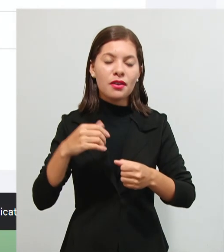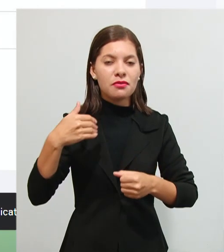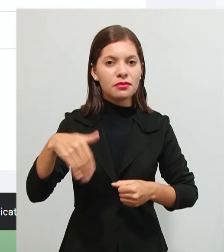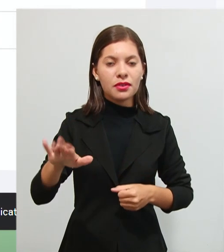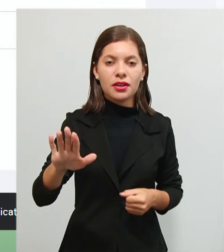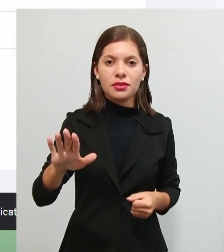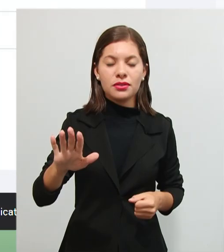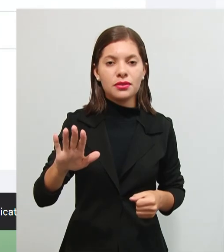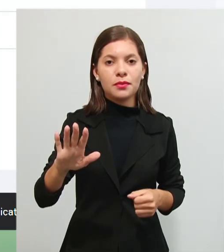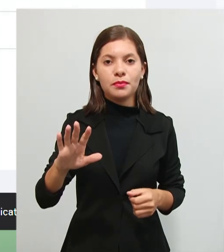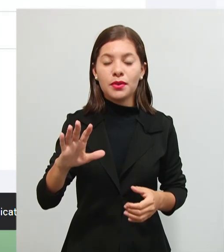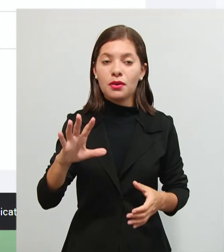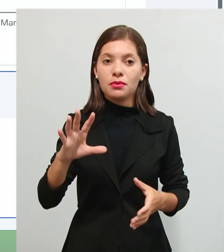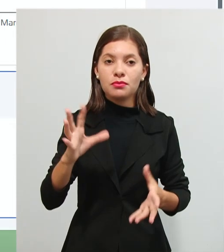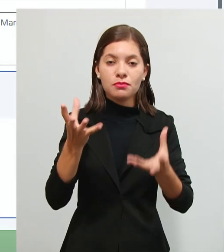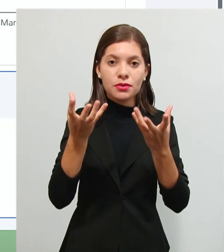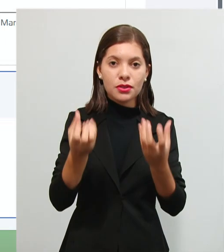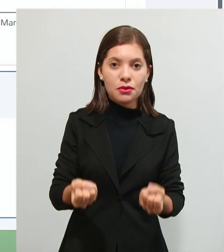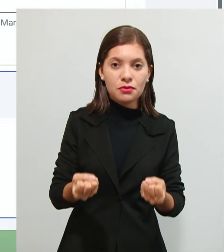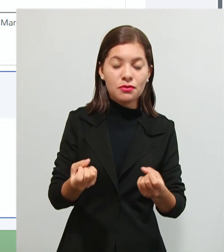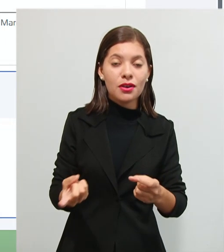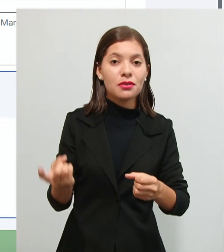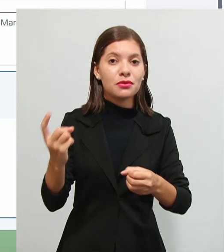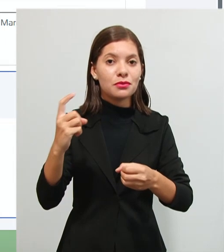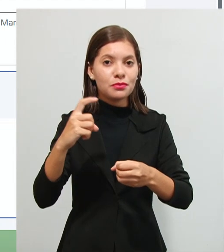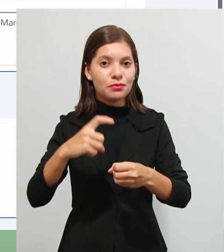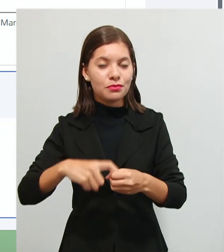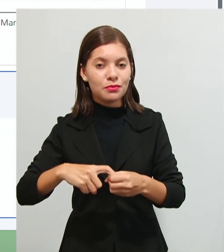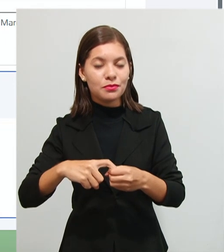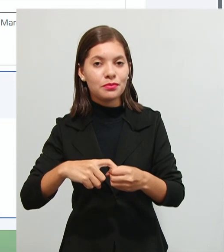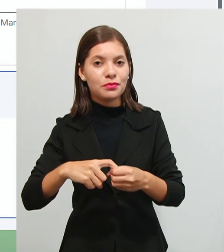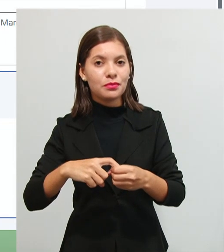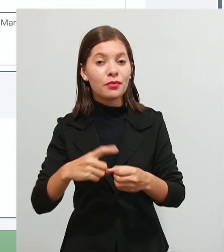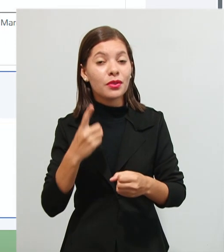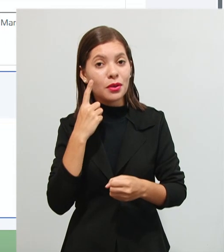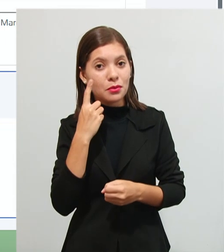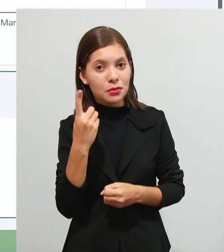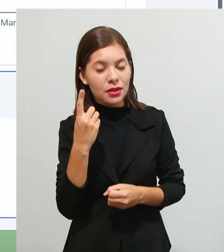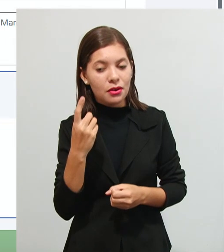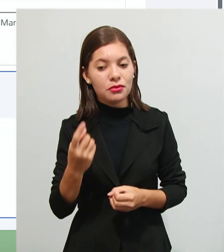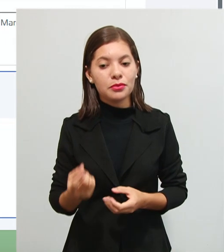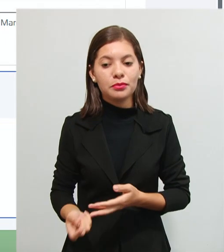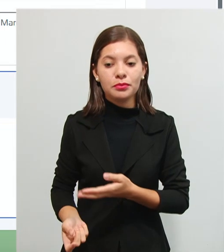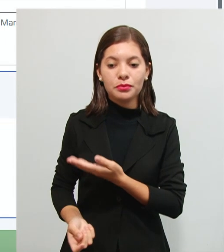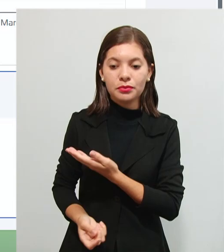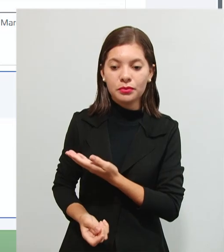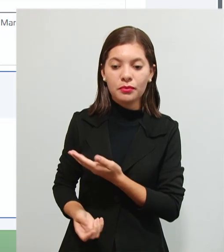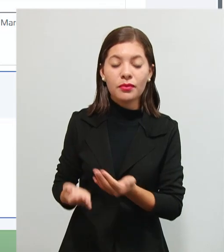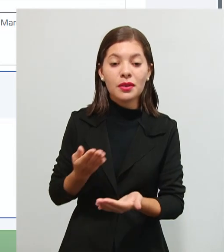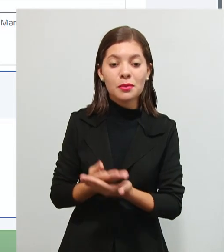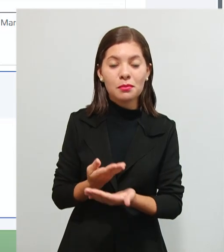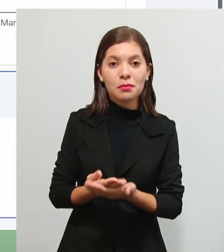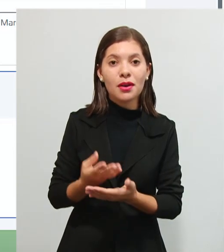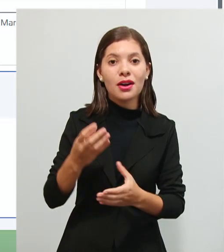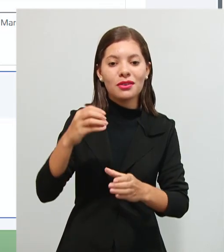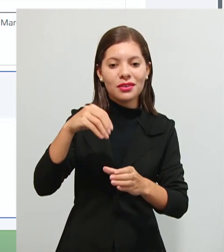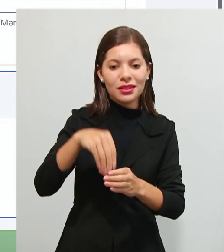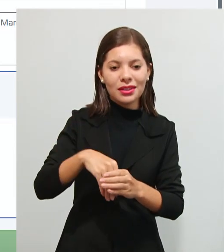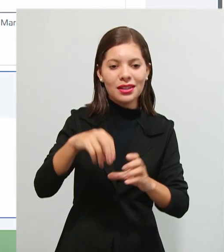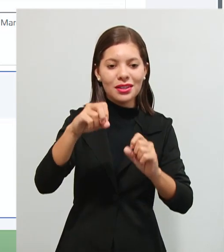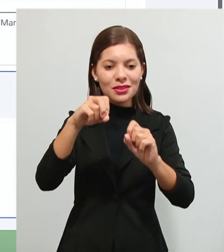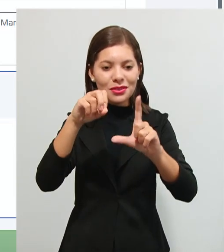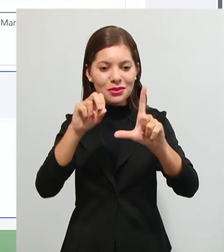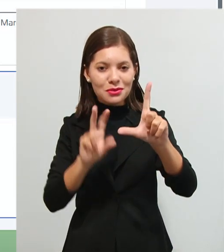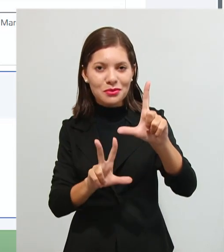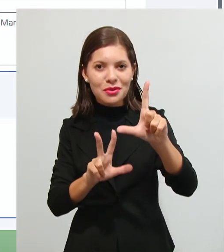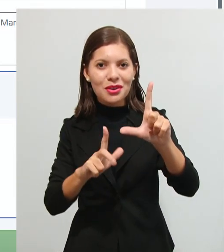Se não, eu vou salvar e vou voltar ao curso. Então observe, a minha aula dentro do ambiente virtual de aprendizagem